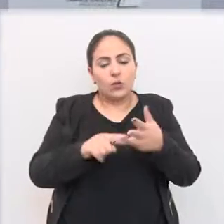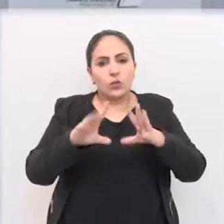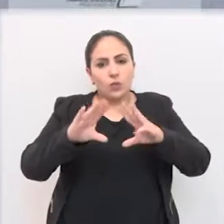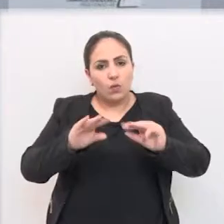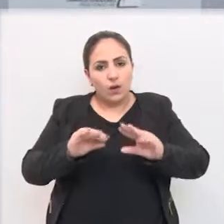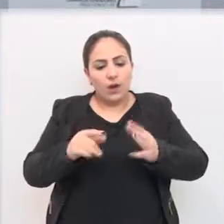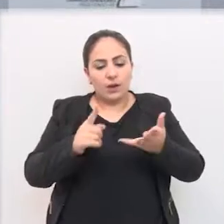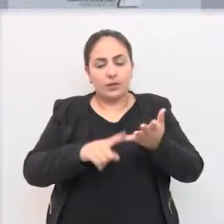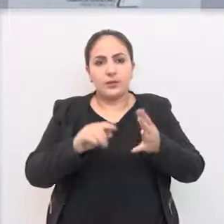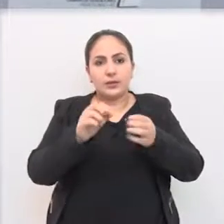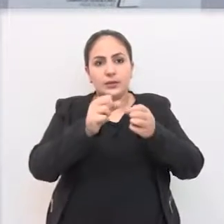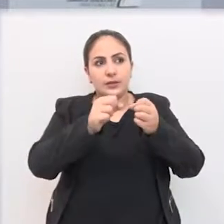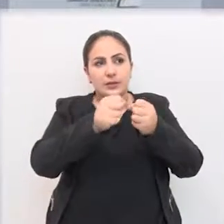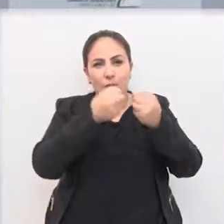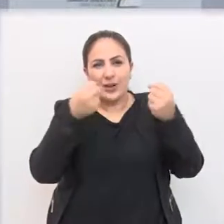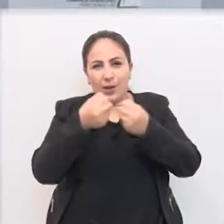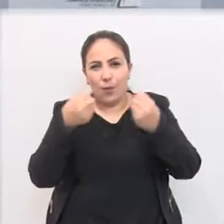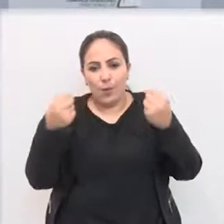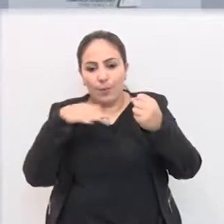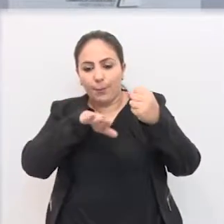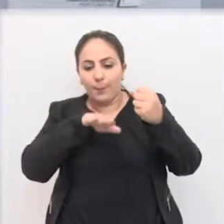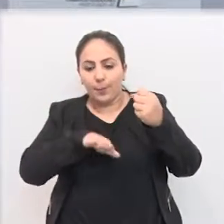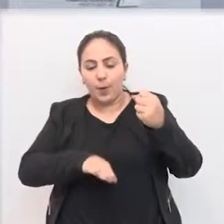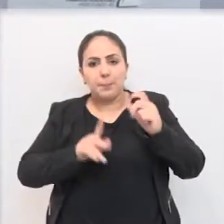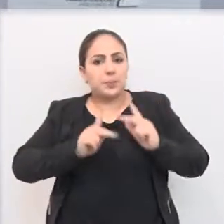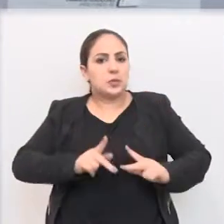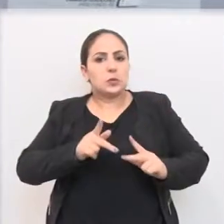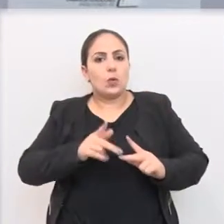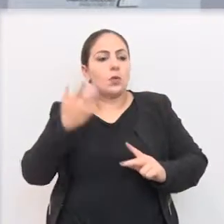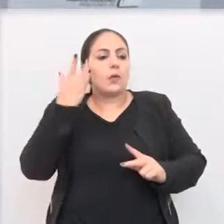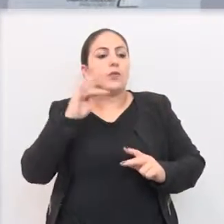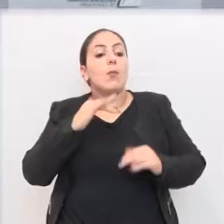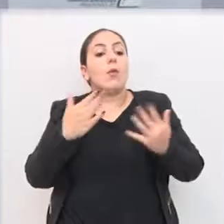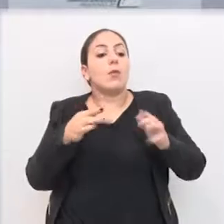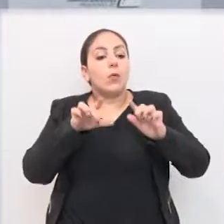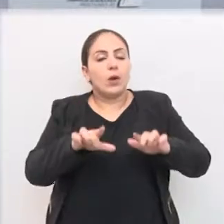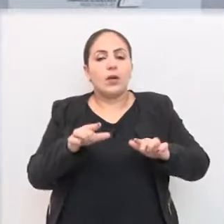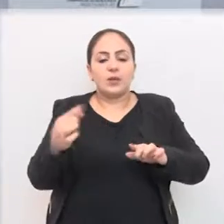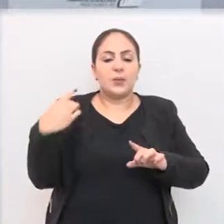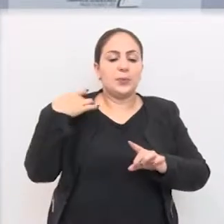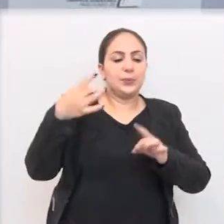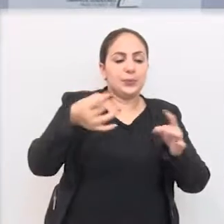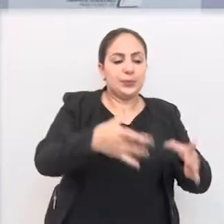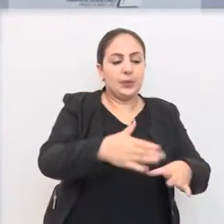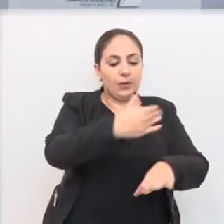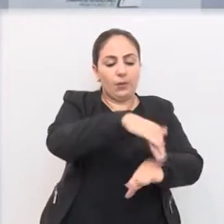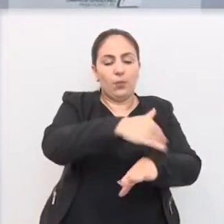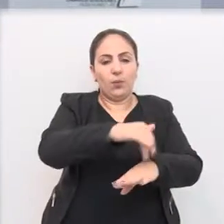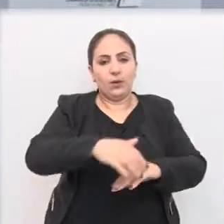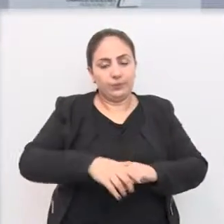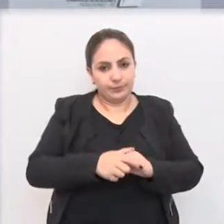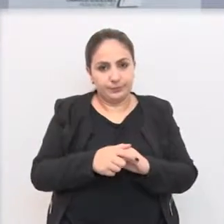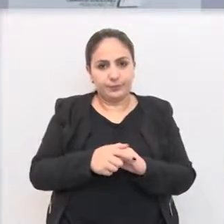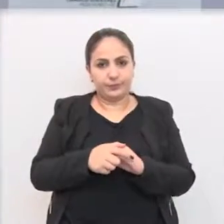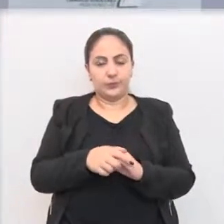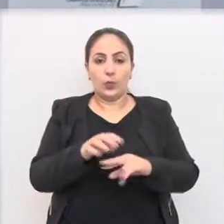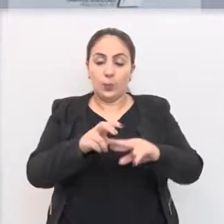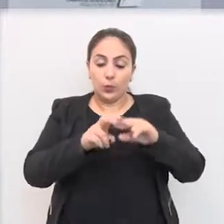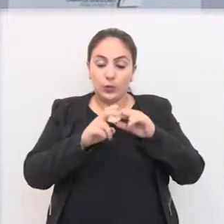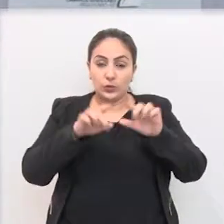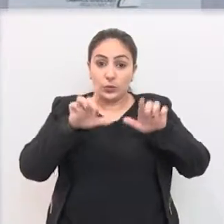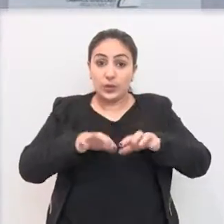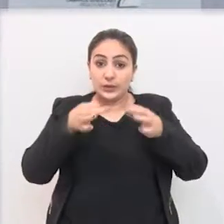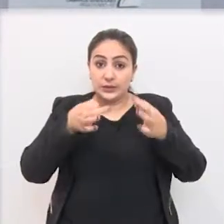sofás, guarda-roupas, onde geralmente as pessoas não têm aonde colocar e eles colocam na via pública, beira de estrada. Então